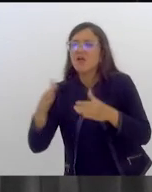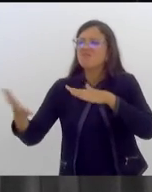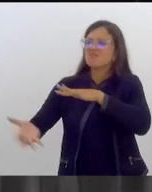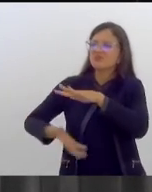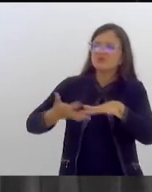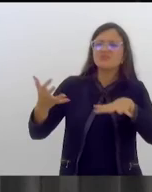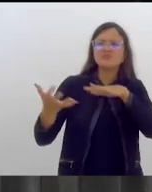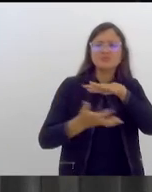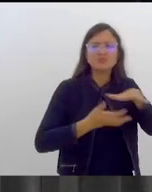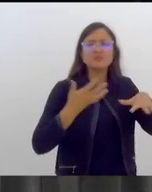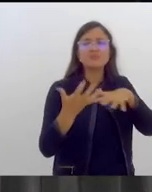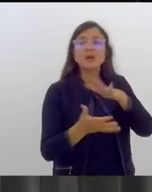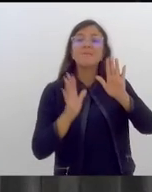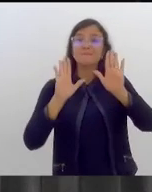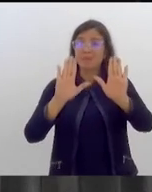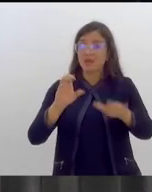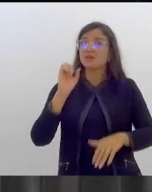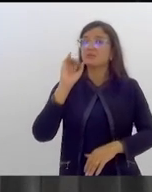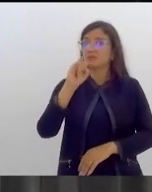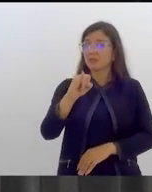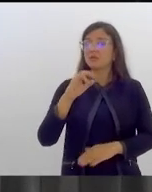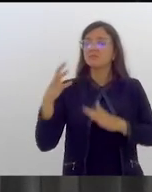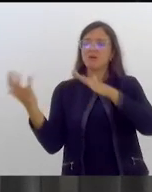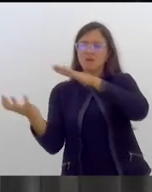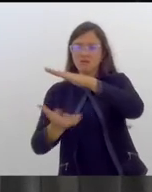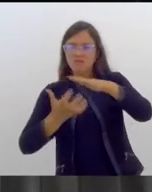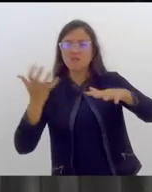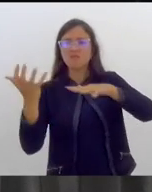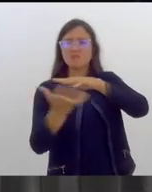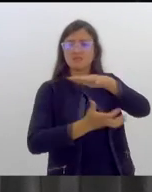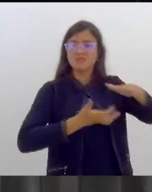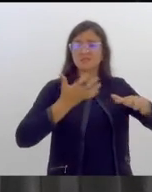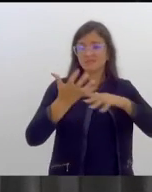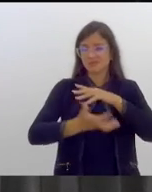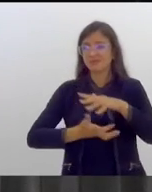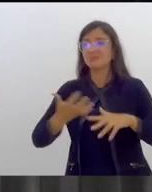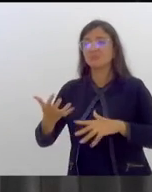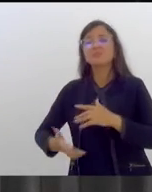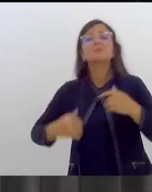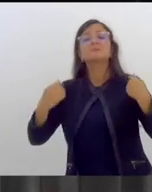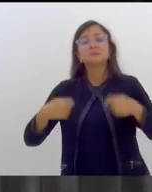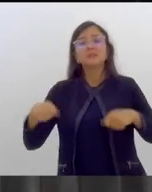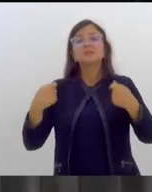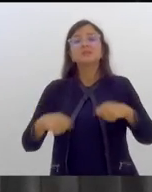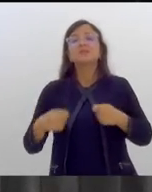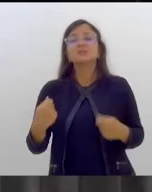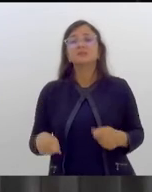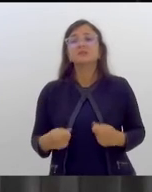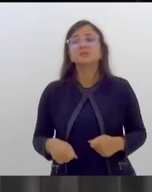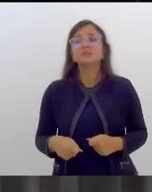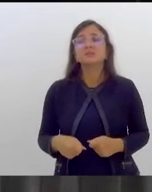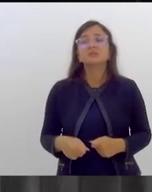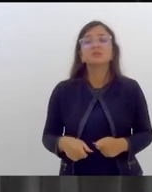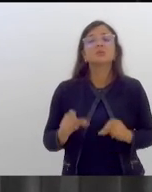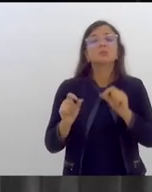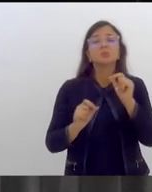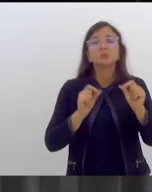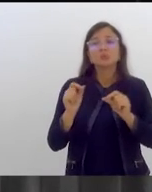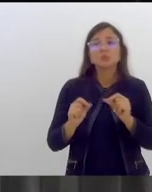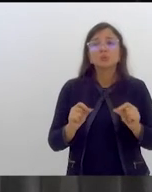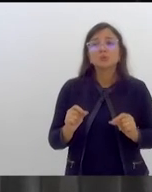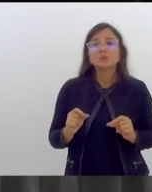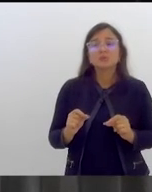mas para você tumultuar o processo eleitoral haveria a necessidade de